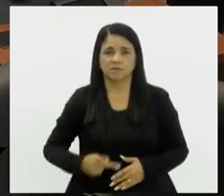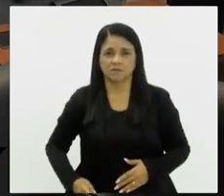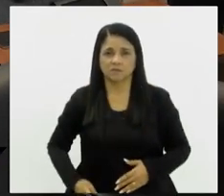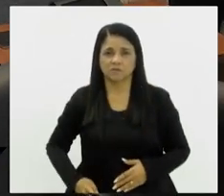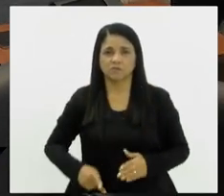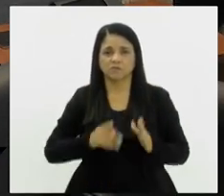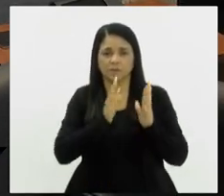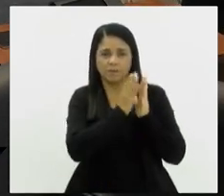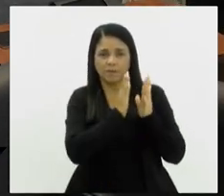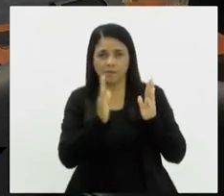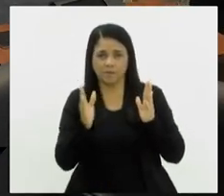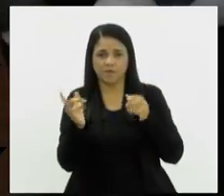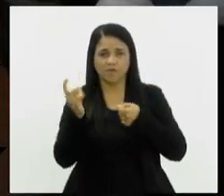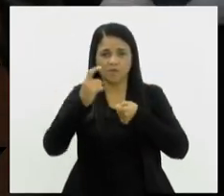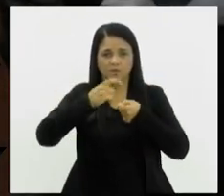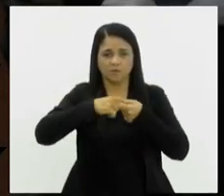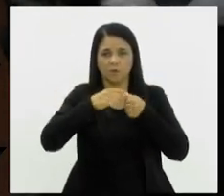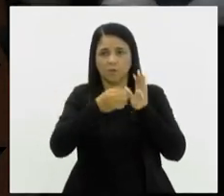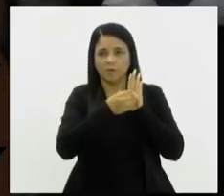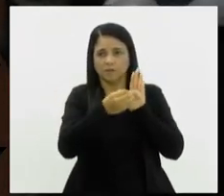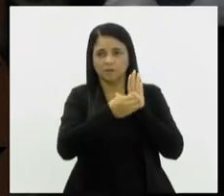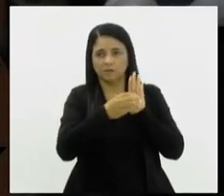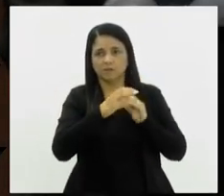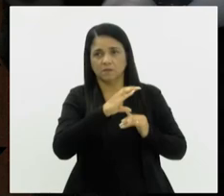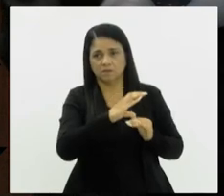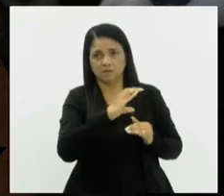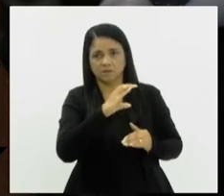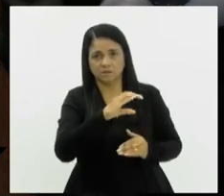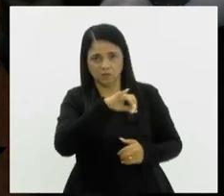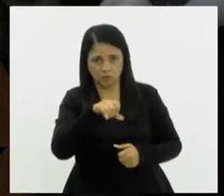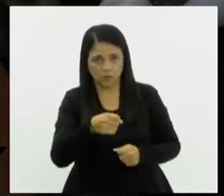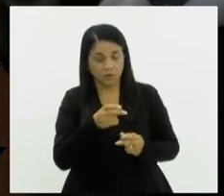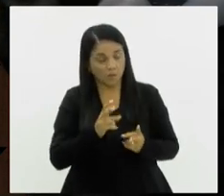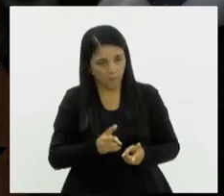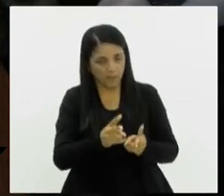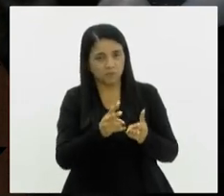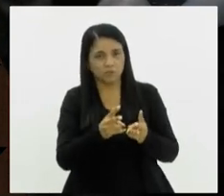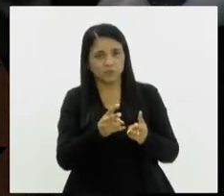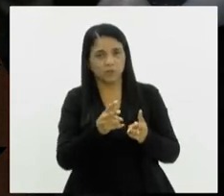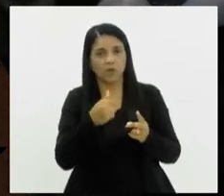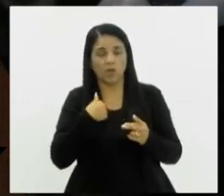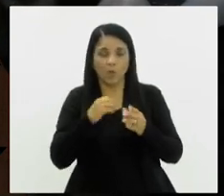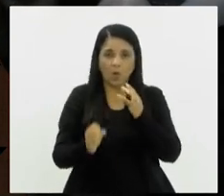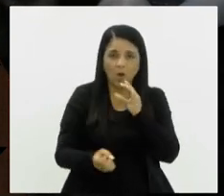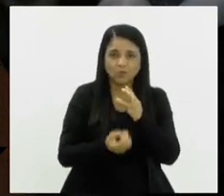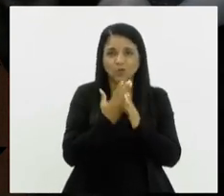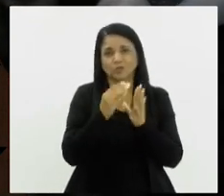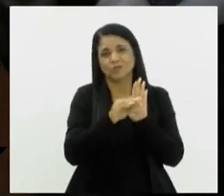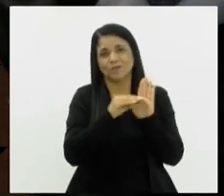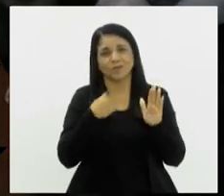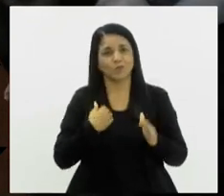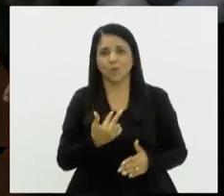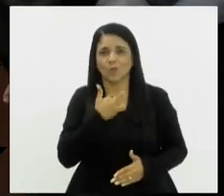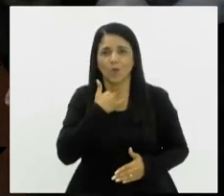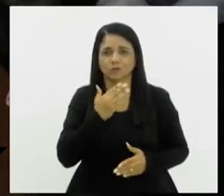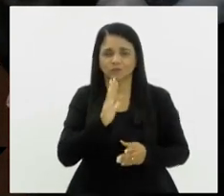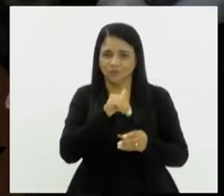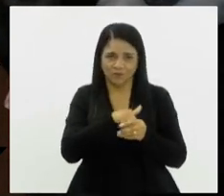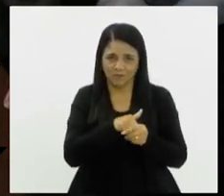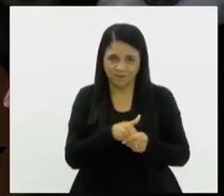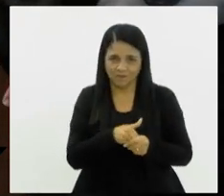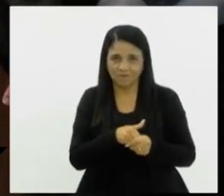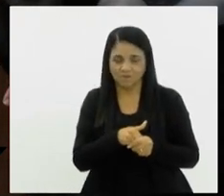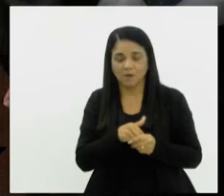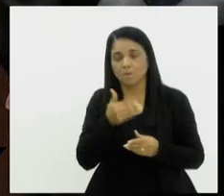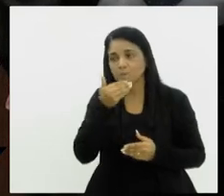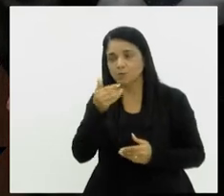chamar os trabalhos à ordem e retomar o parecer da CCJ. Parecer exatamente o mesmo, mas eu sou autor de emendas. Então, se Vossa Excelência puder pedir